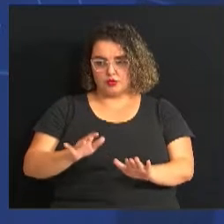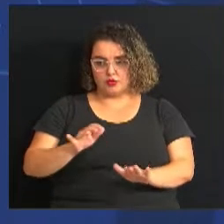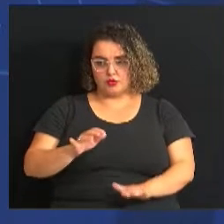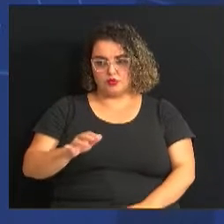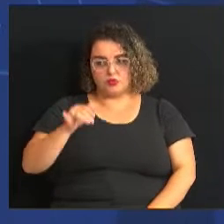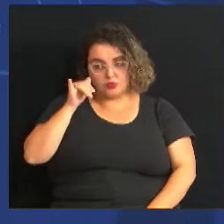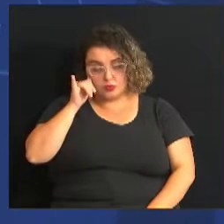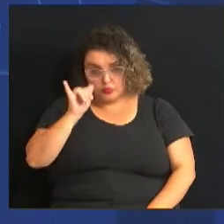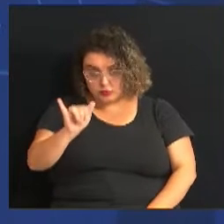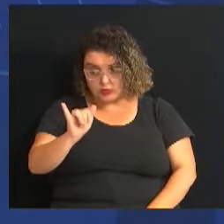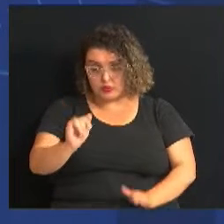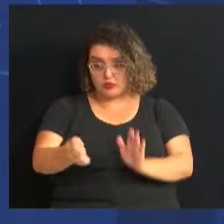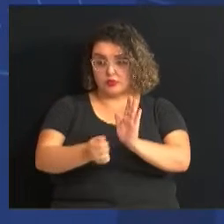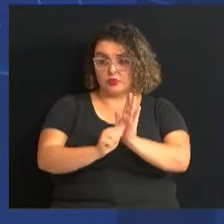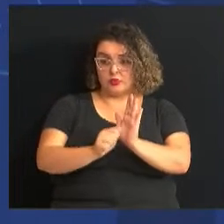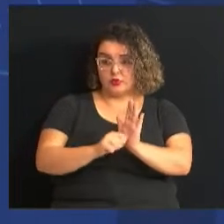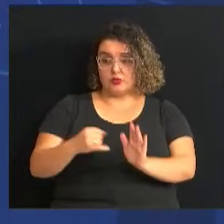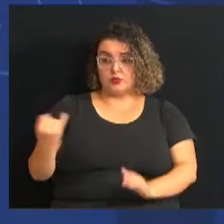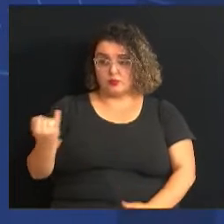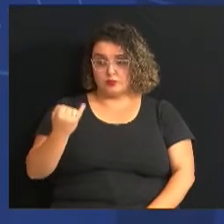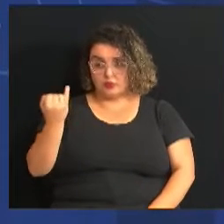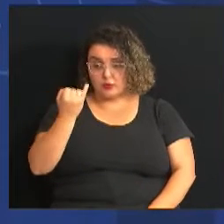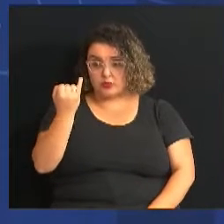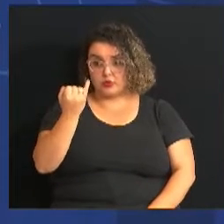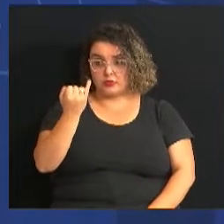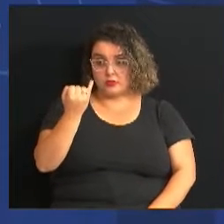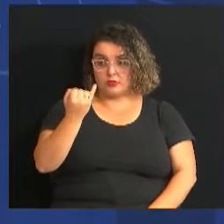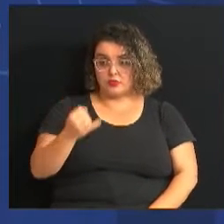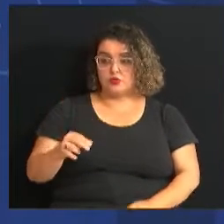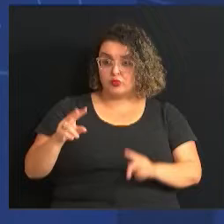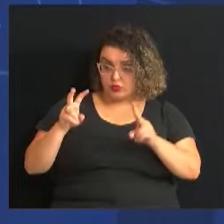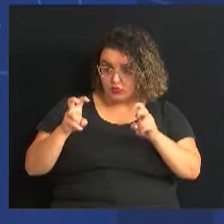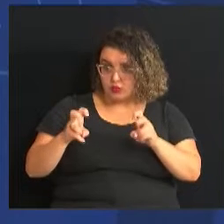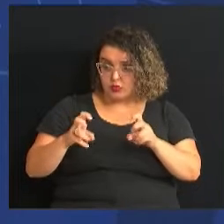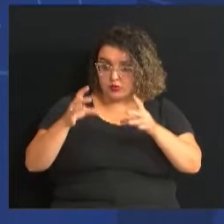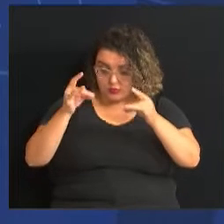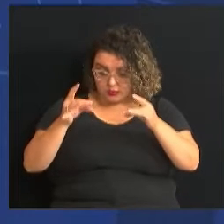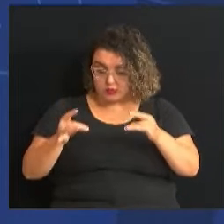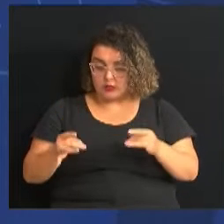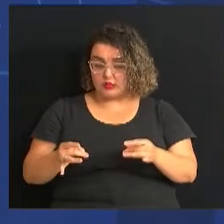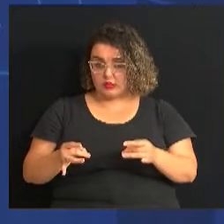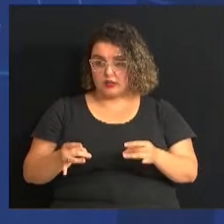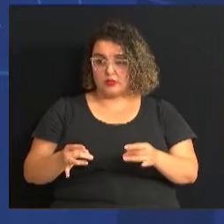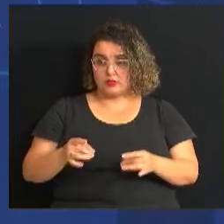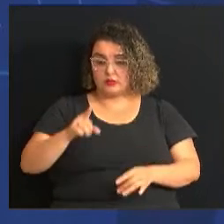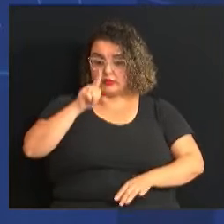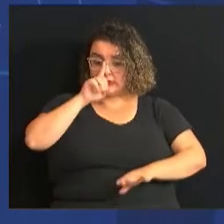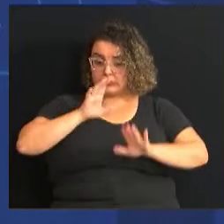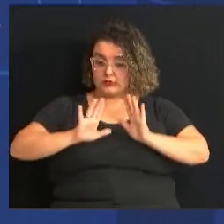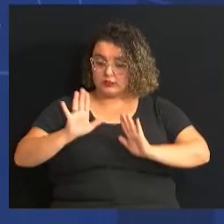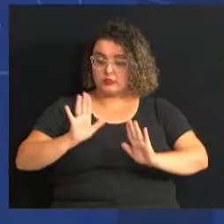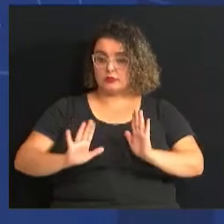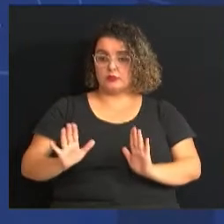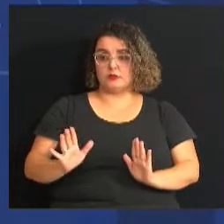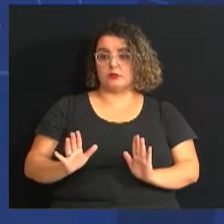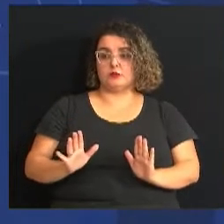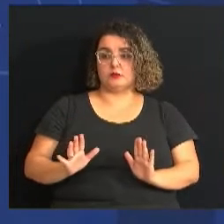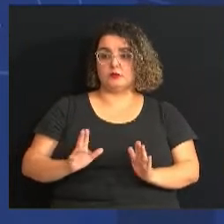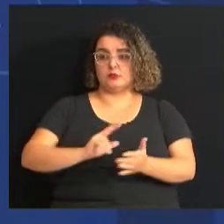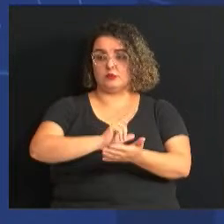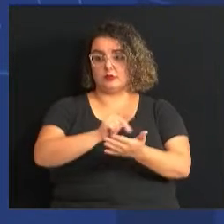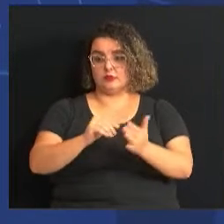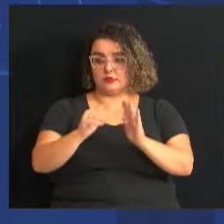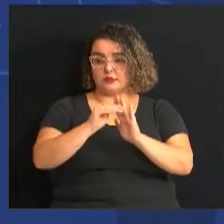uma comissão muito relevante, importante, um assunto também muito delicado, nós conseguimos abordar inúmeros assuntos, eu até